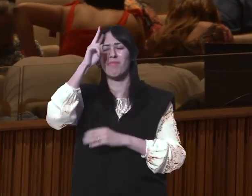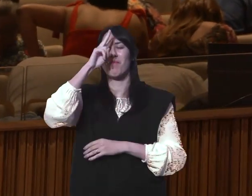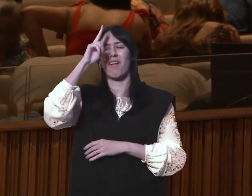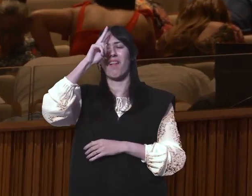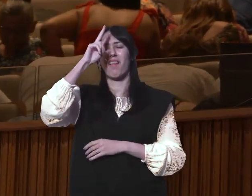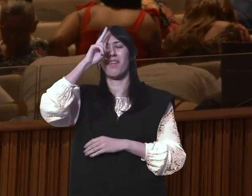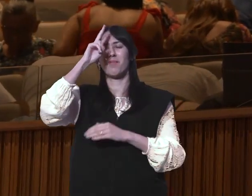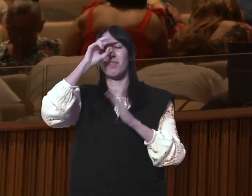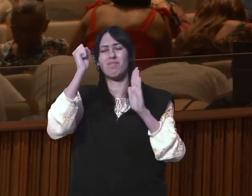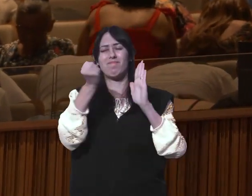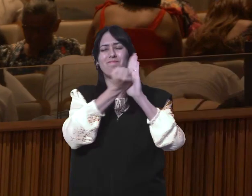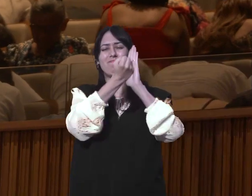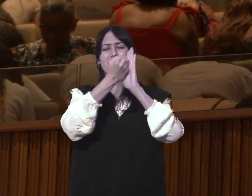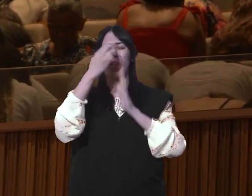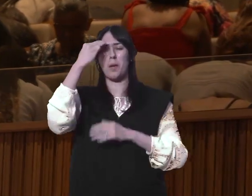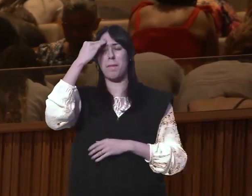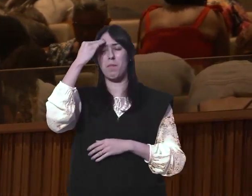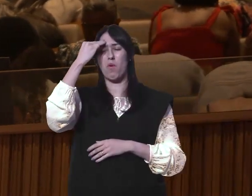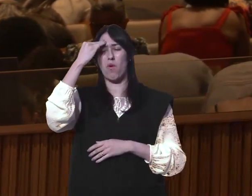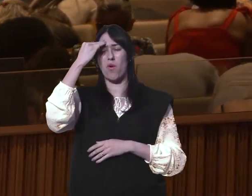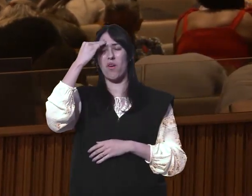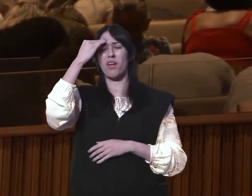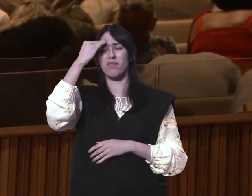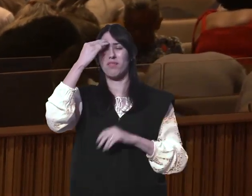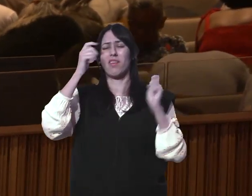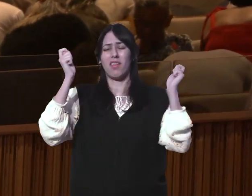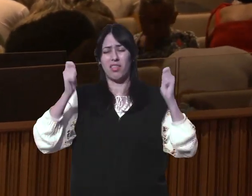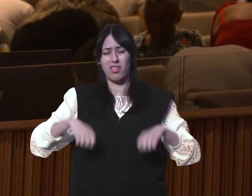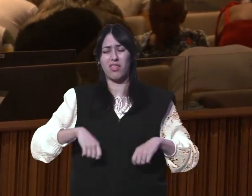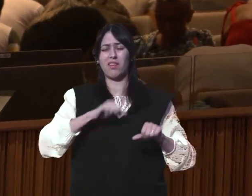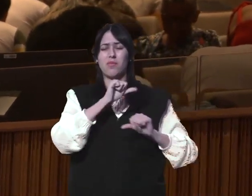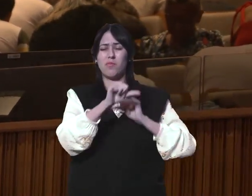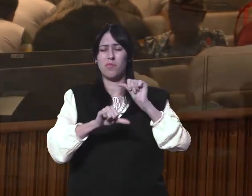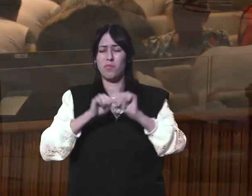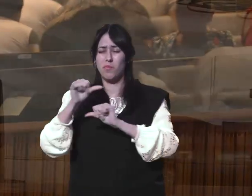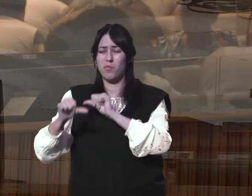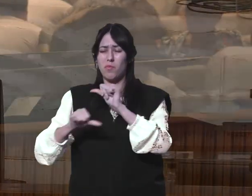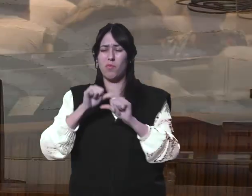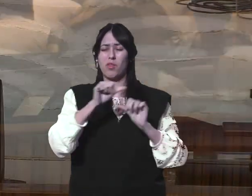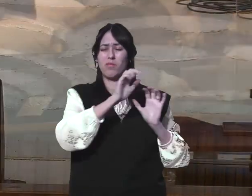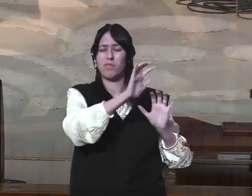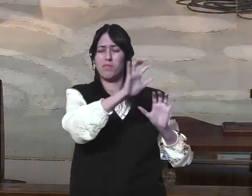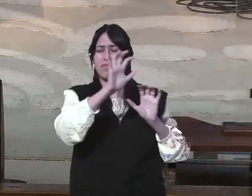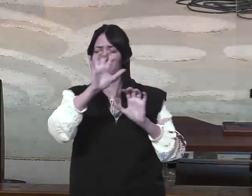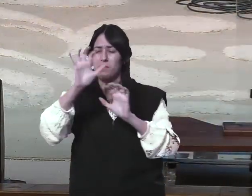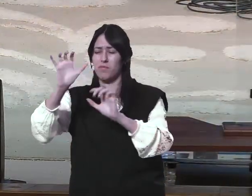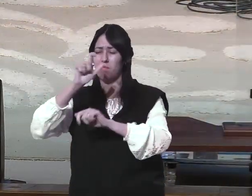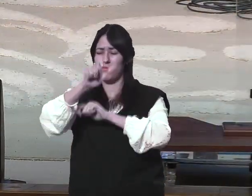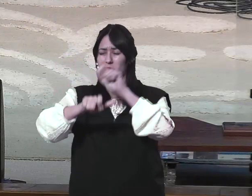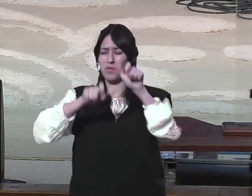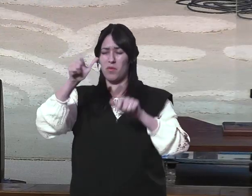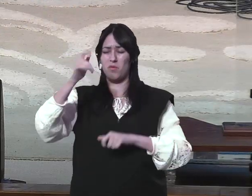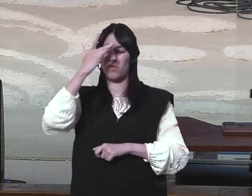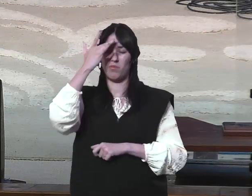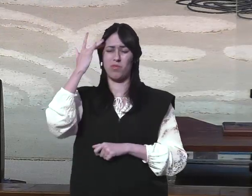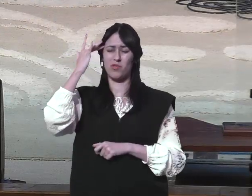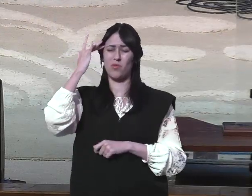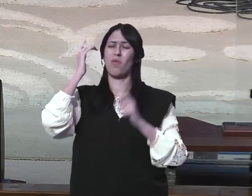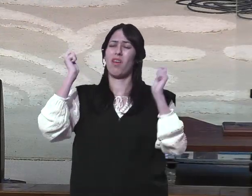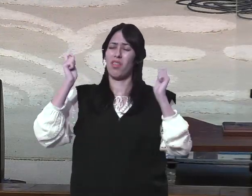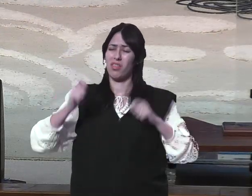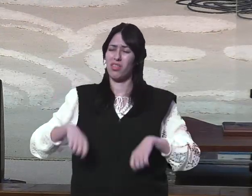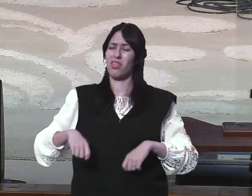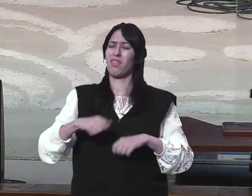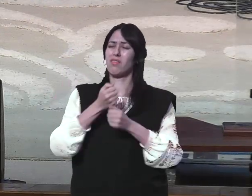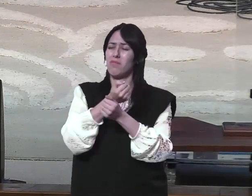e essas memórias podem transformar a vida dessas pessoas, trazer esperança no momento